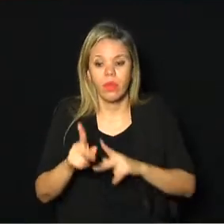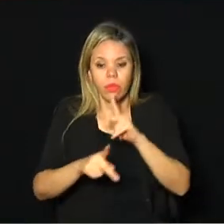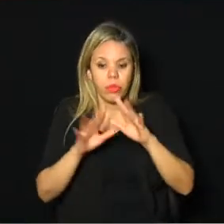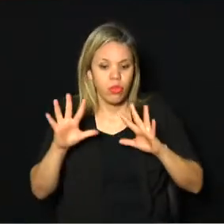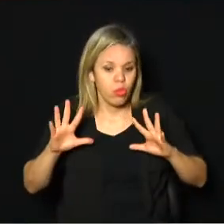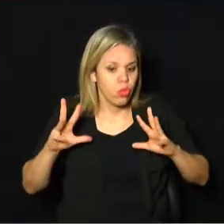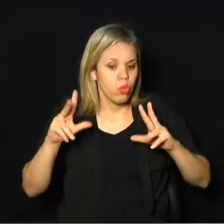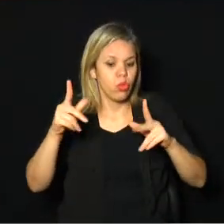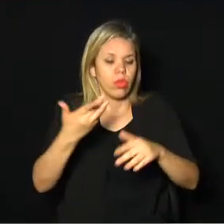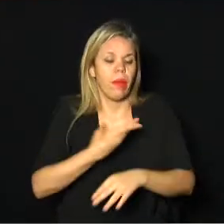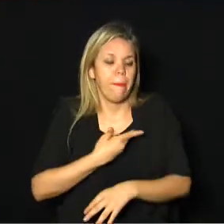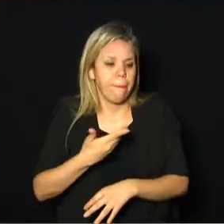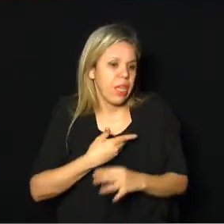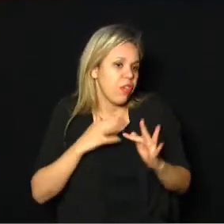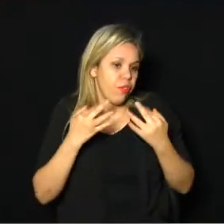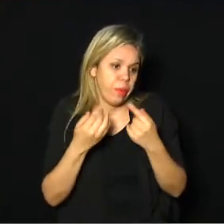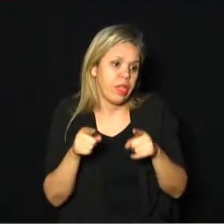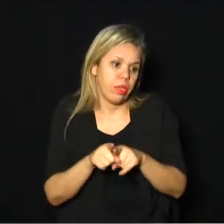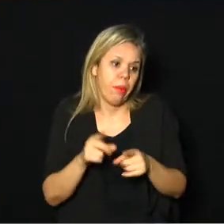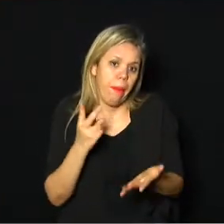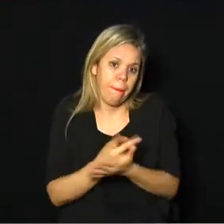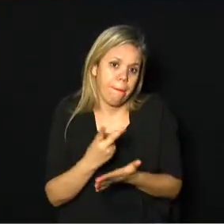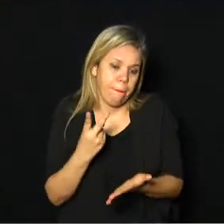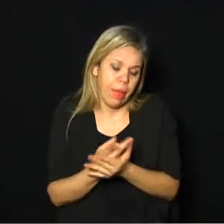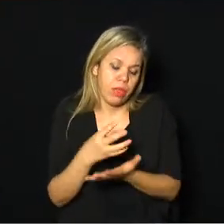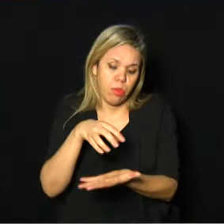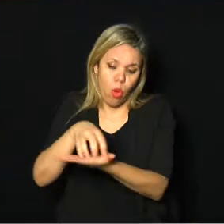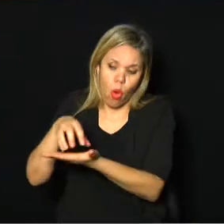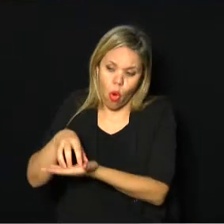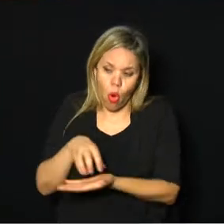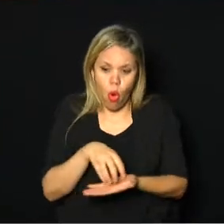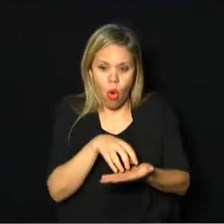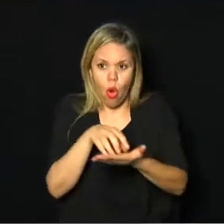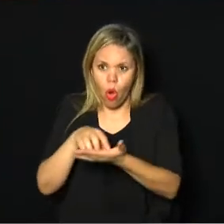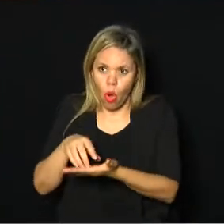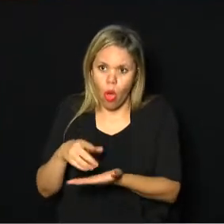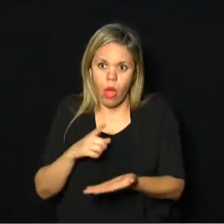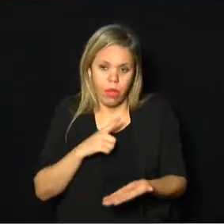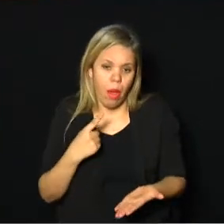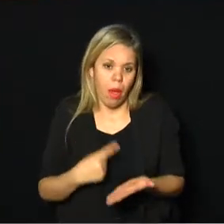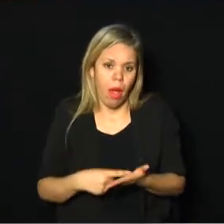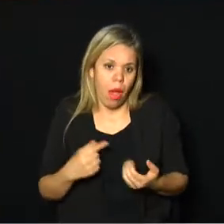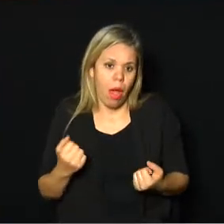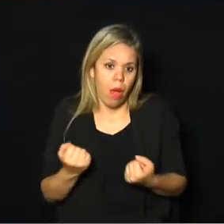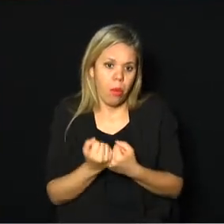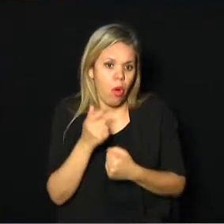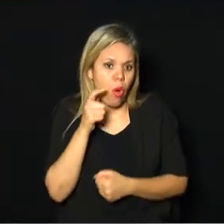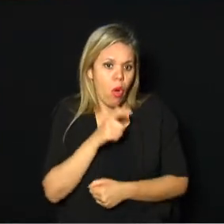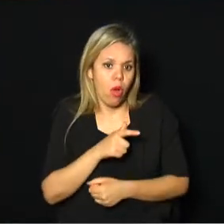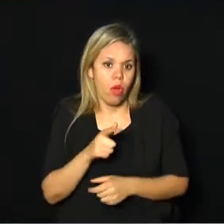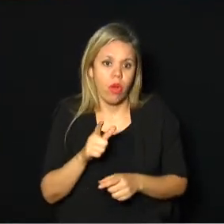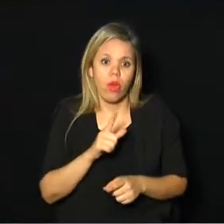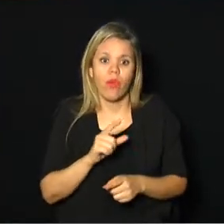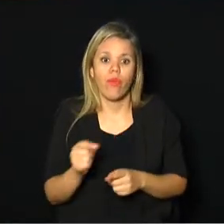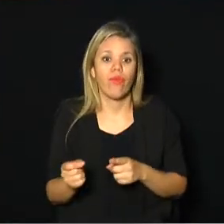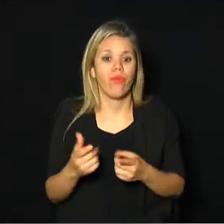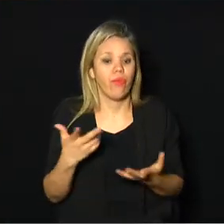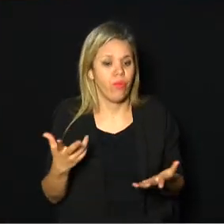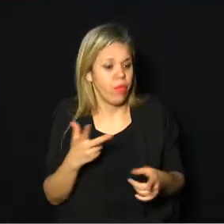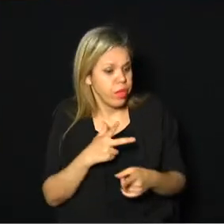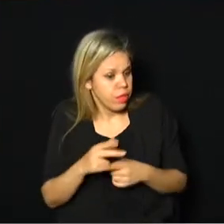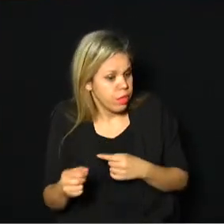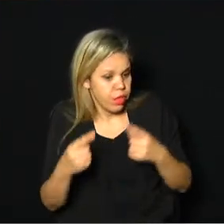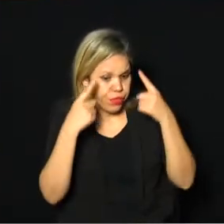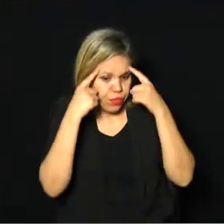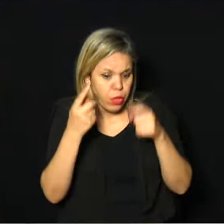com amigos e mesmo com os órgãos, né, com os serviços, para que as mulheres possam sair de uma situação de violência, possam